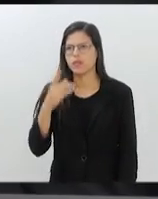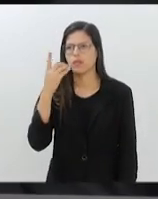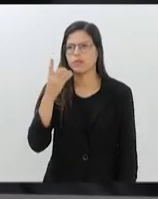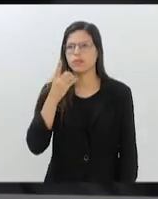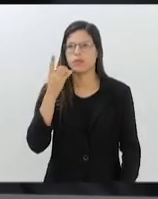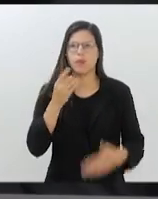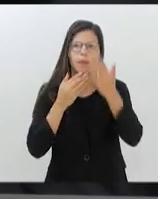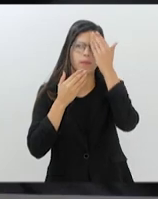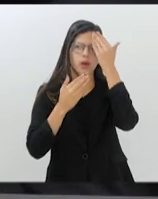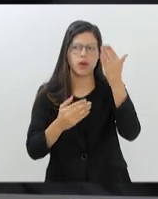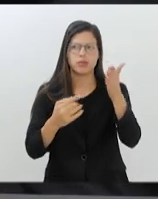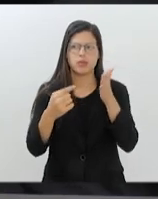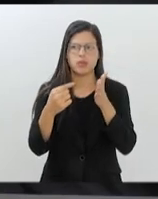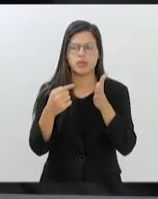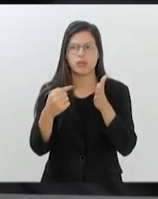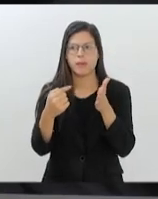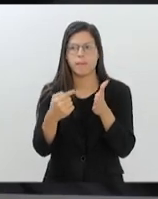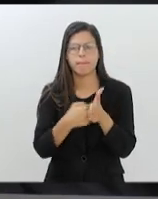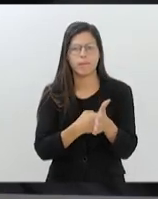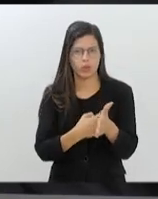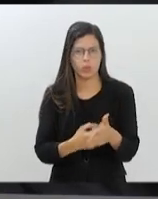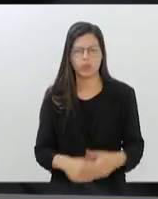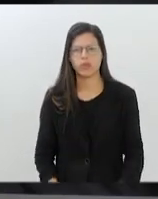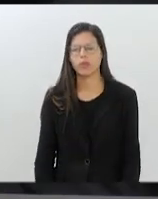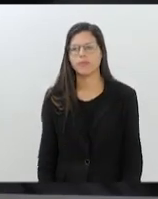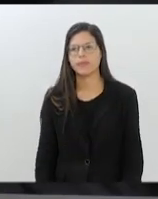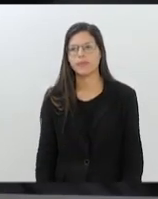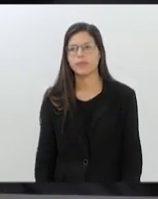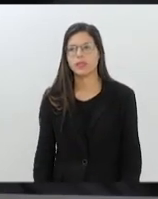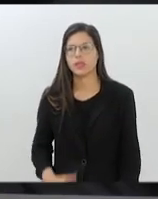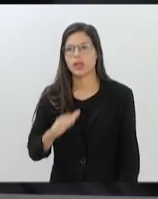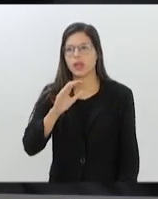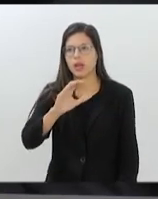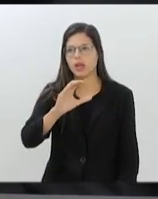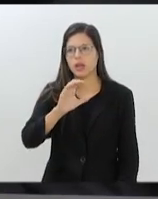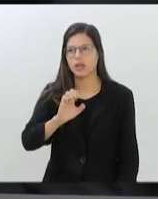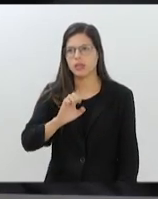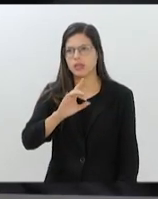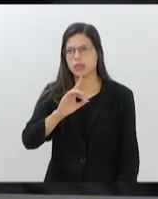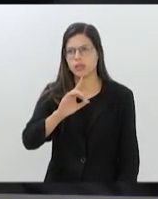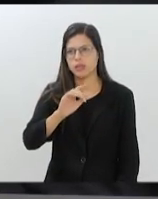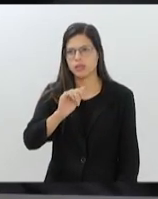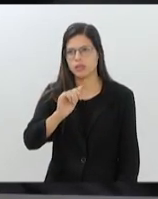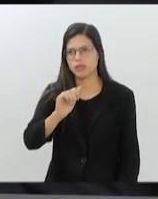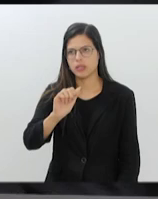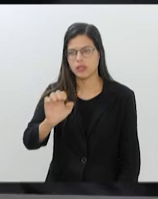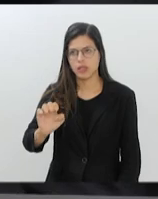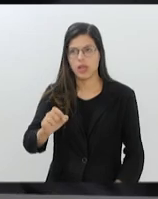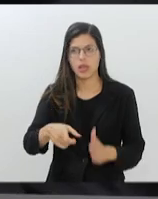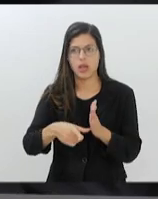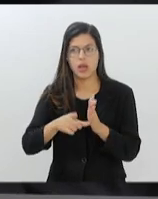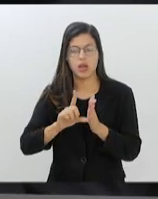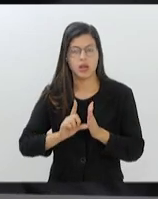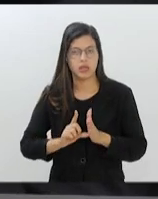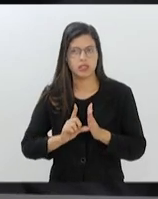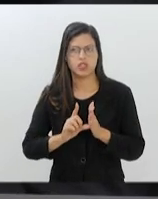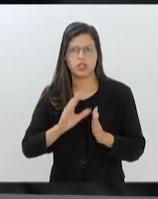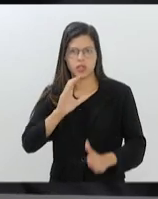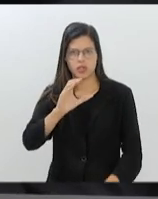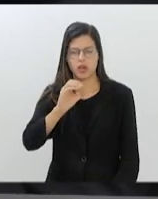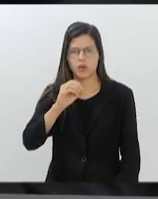fazer essa pergunta eu quero explicar o seguinte a Sedai antes da concessão ela era focada somente em